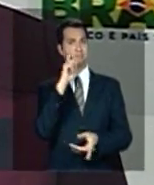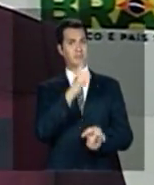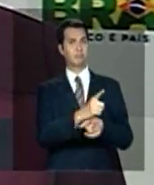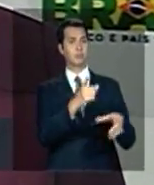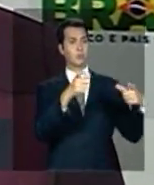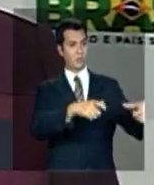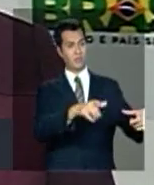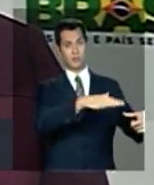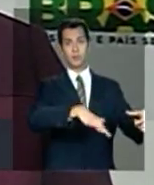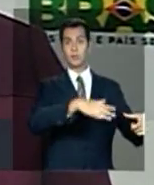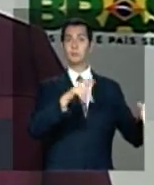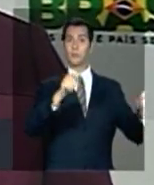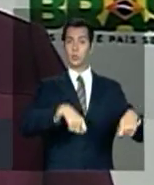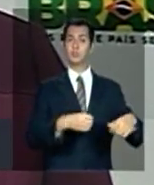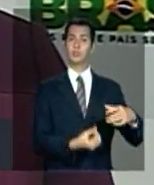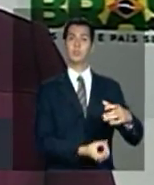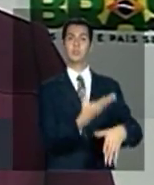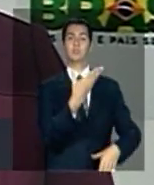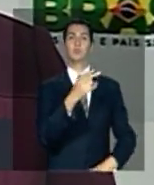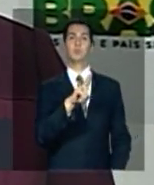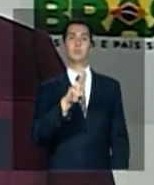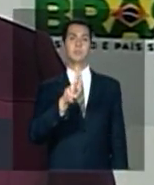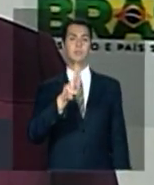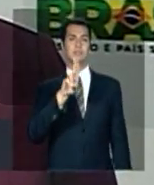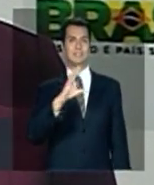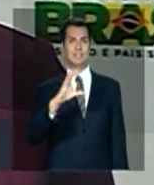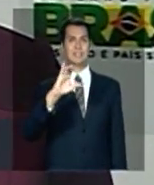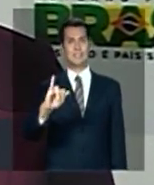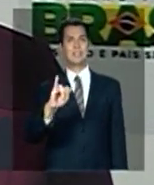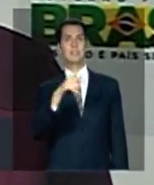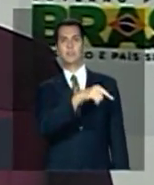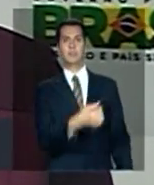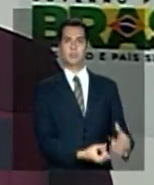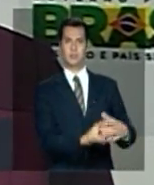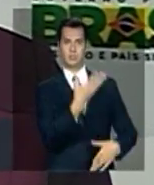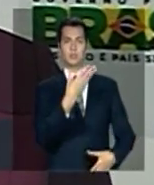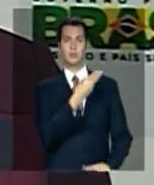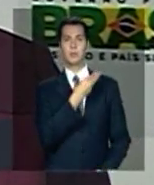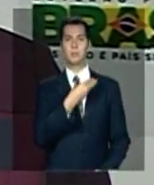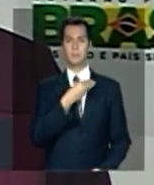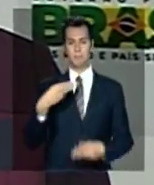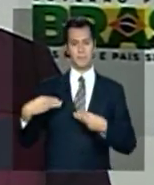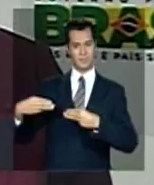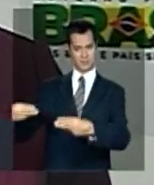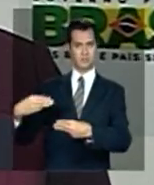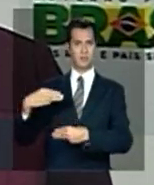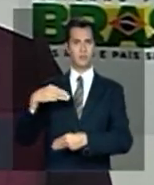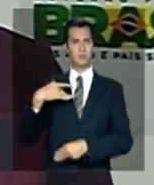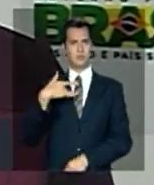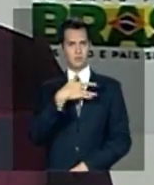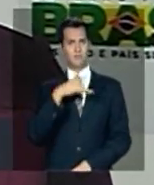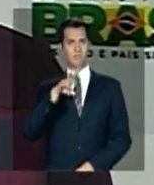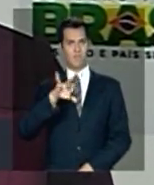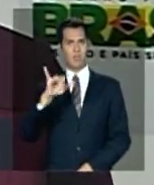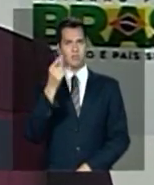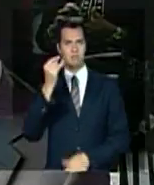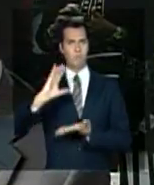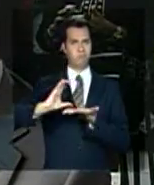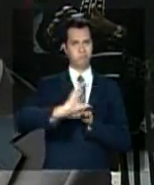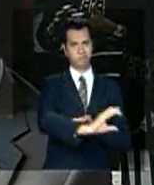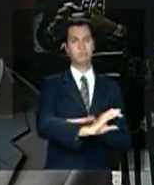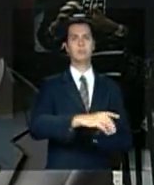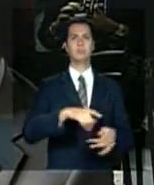leitos de unidade de cuidados intermediários aqui que o ministério da saúde vai repassar os recursos de equipamentos para que a gente possa ampliar ainda mais